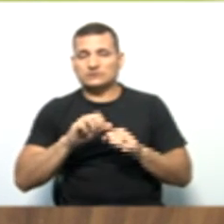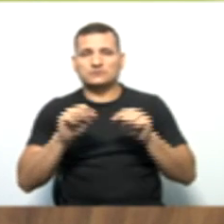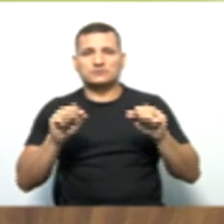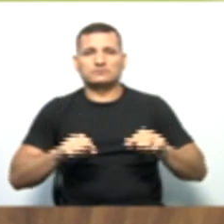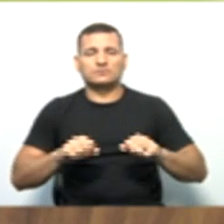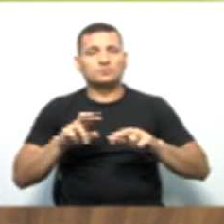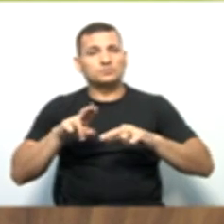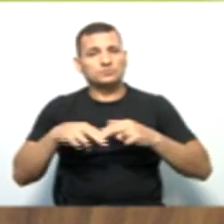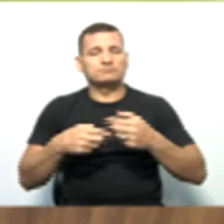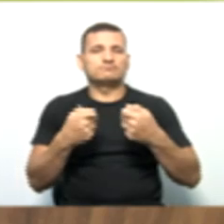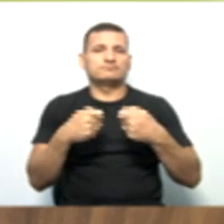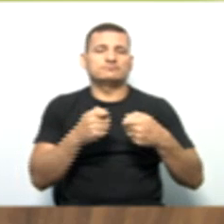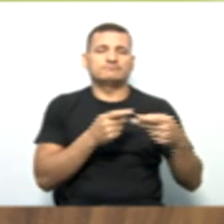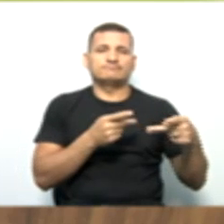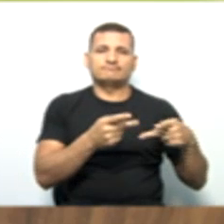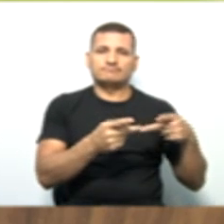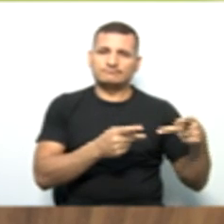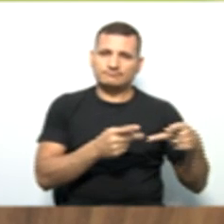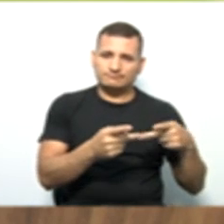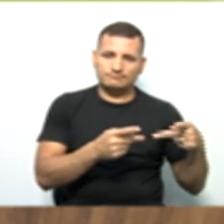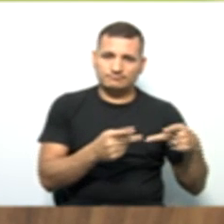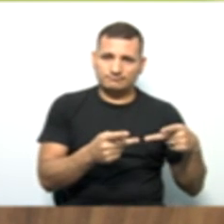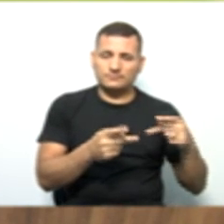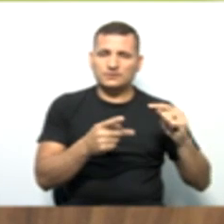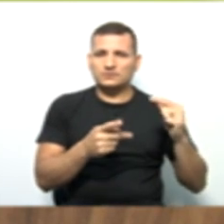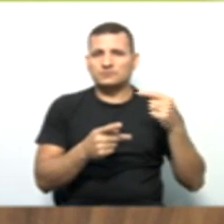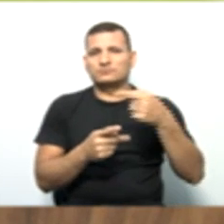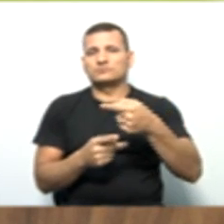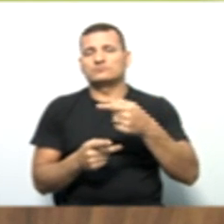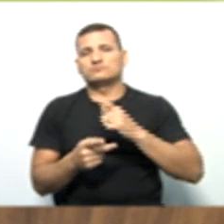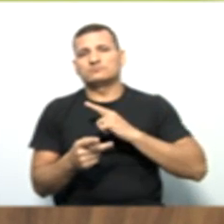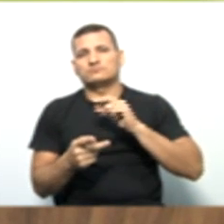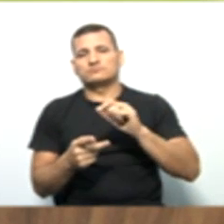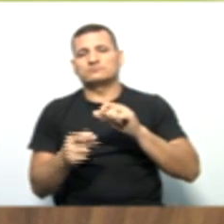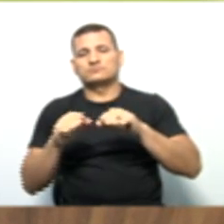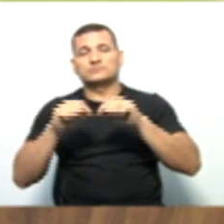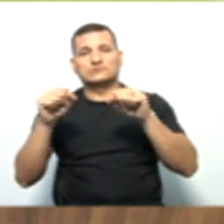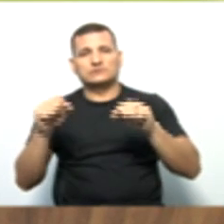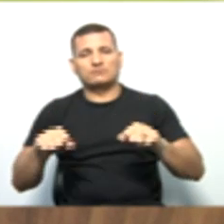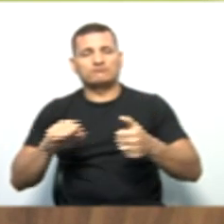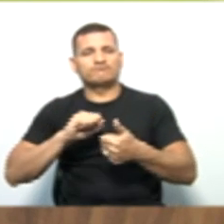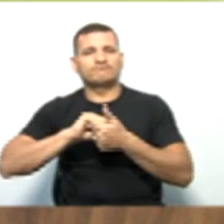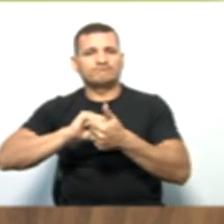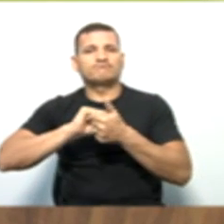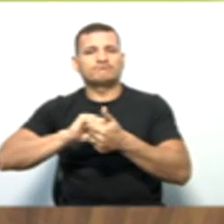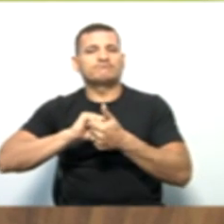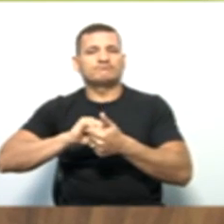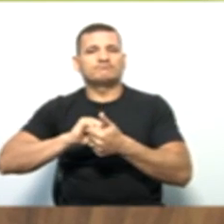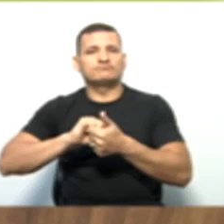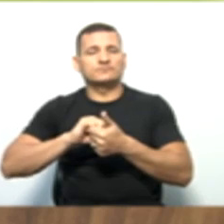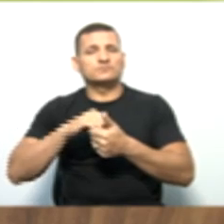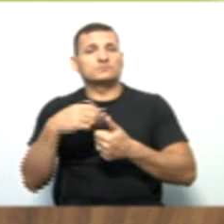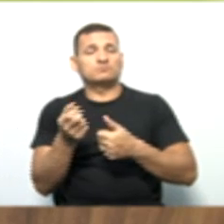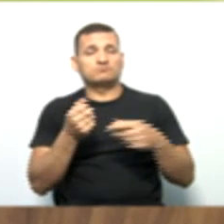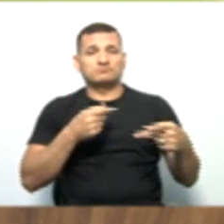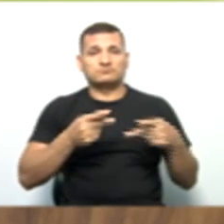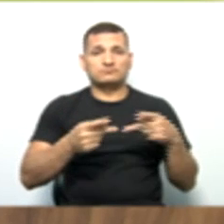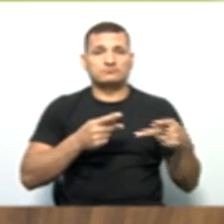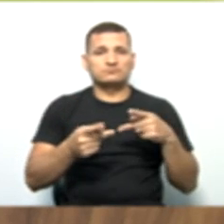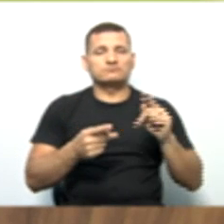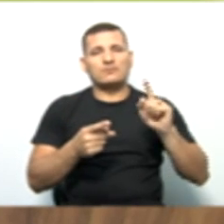gente projeta, para que depois eu possa ter o quê? Um software de qualidade. Então, um projeto, ele vai